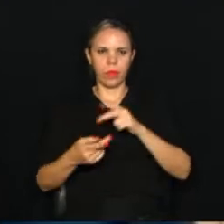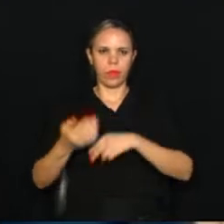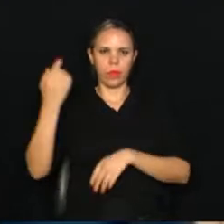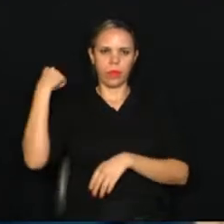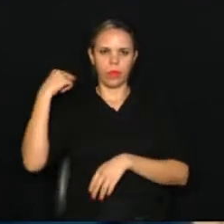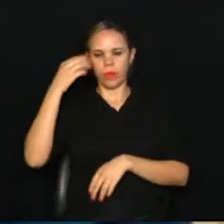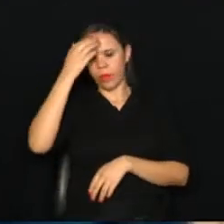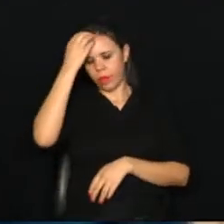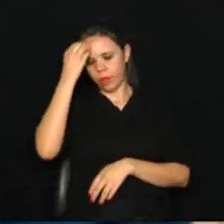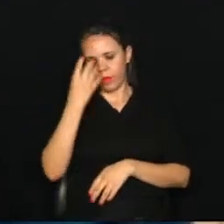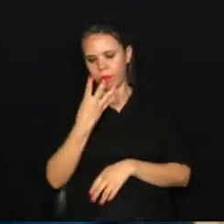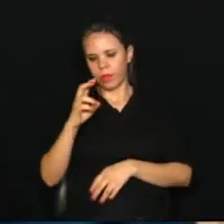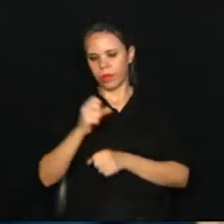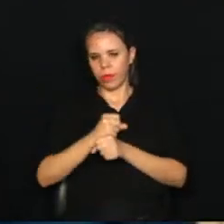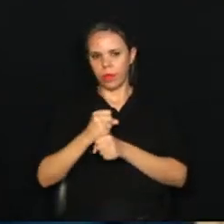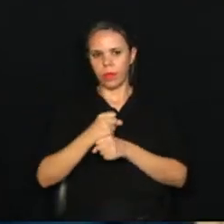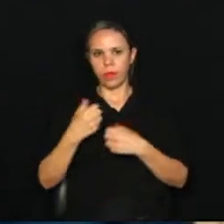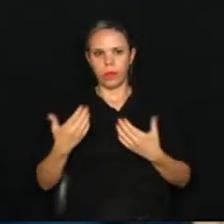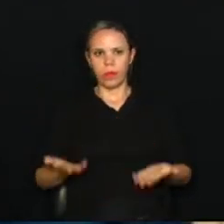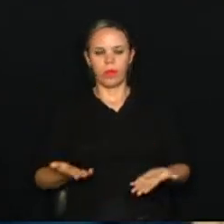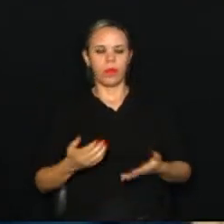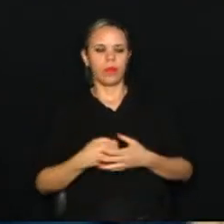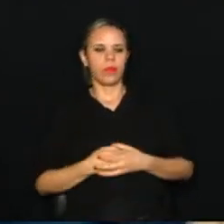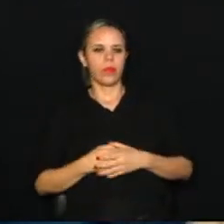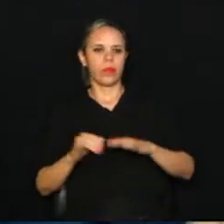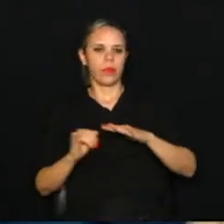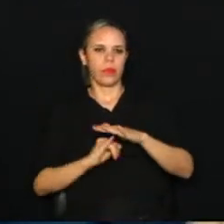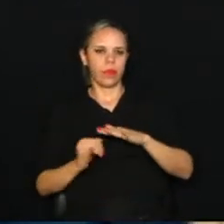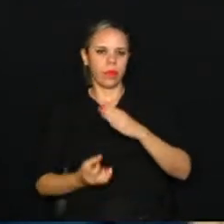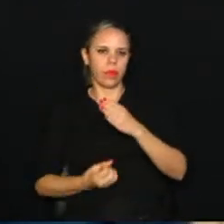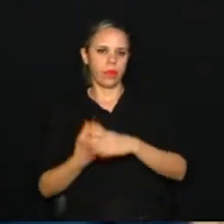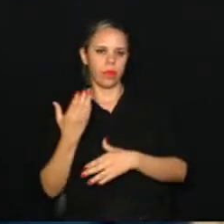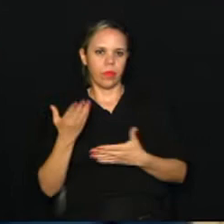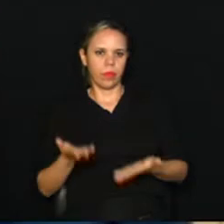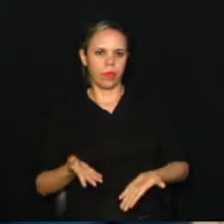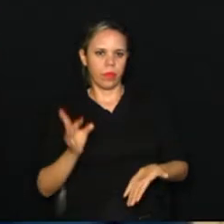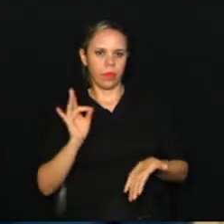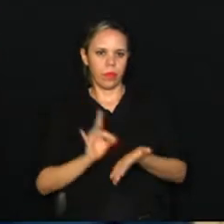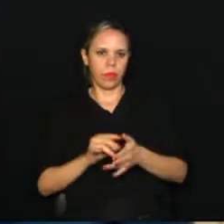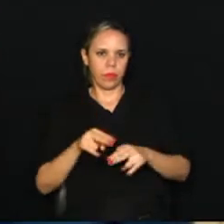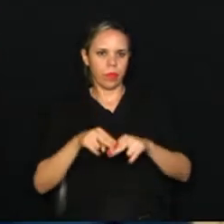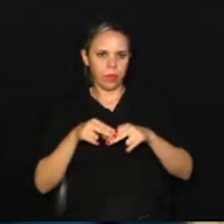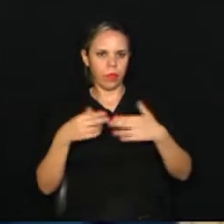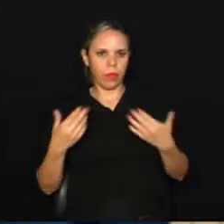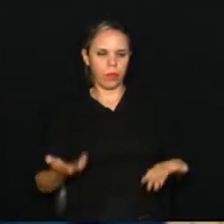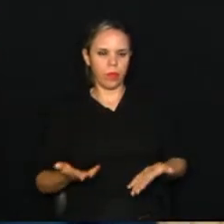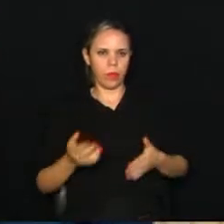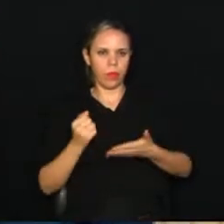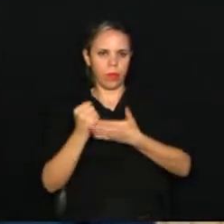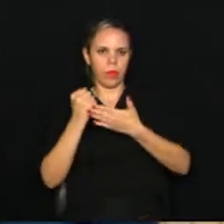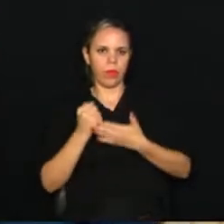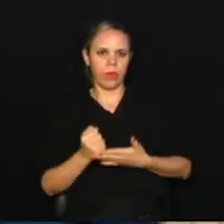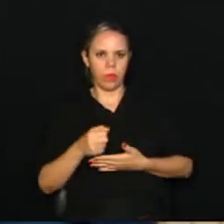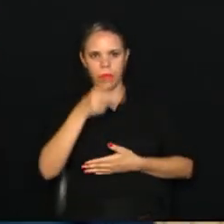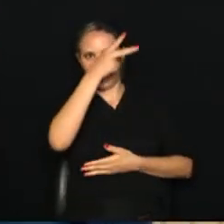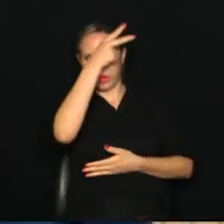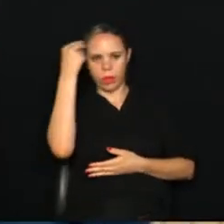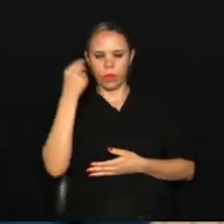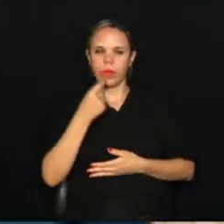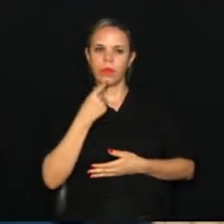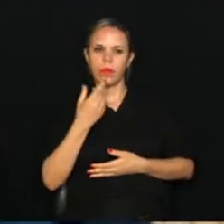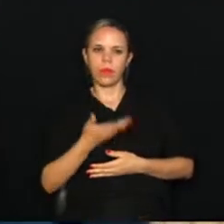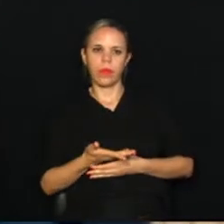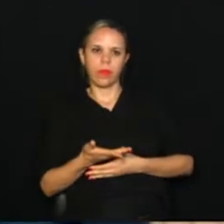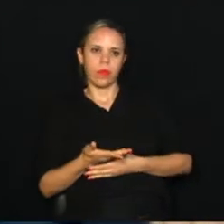de 45 anos. A instituição foi criada exatamente para auxiliar a Prefeitura de